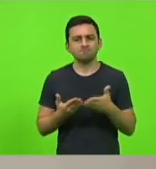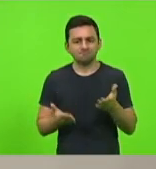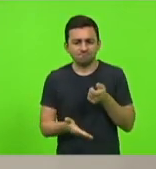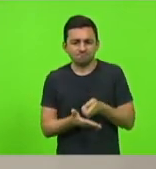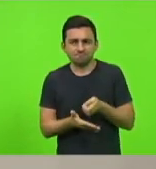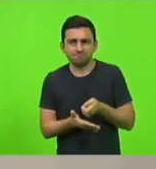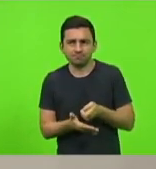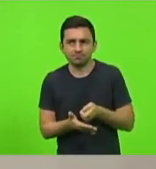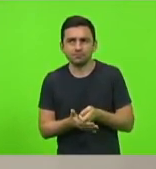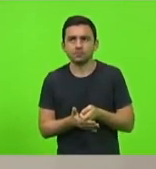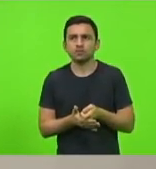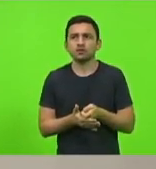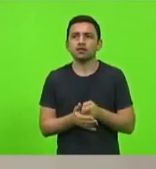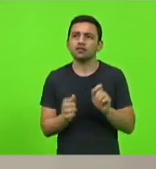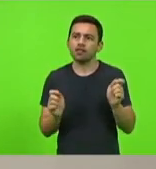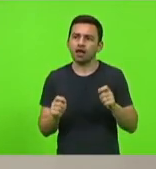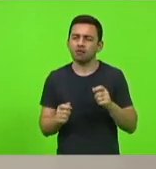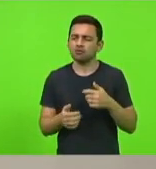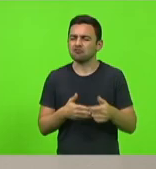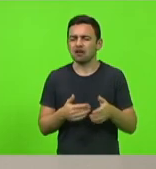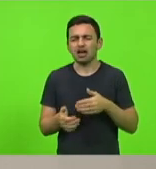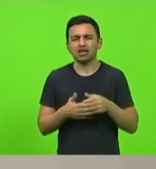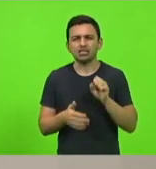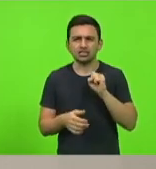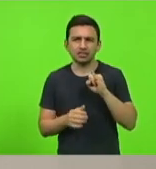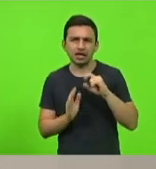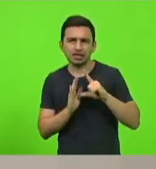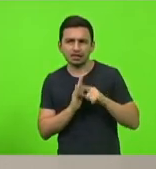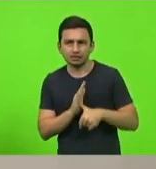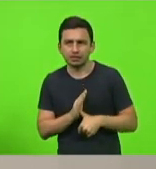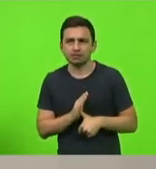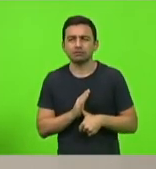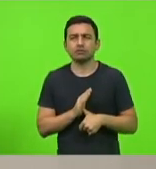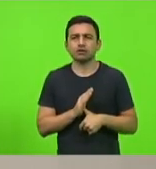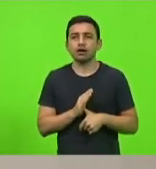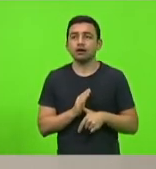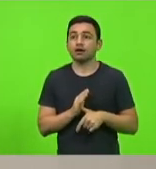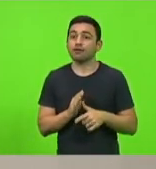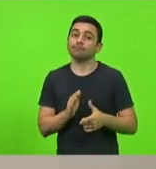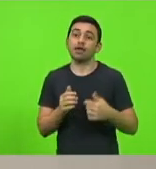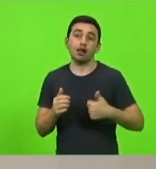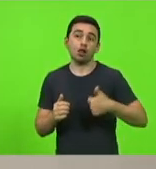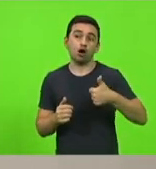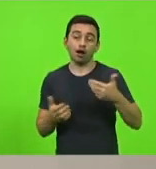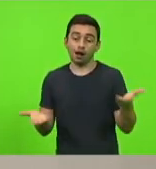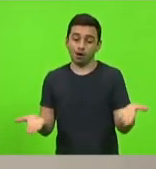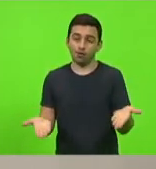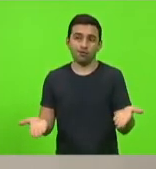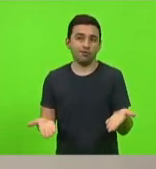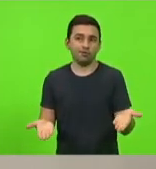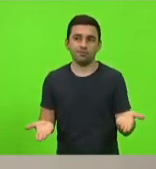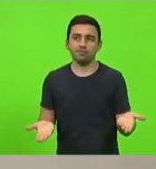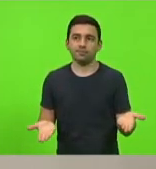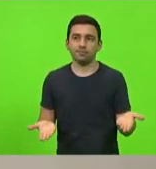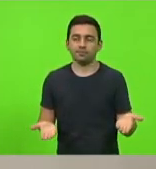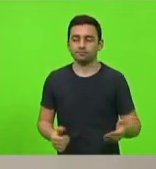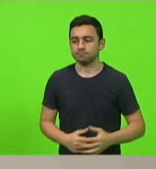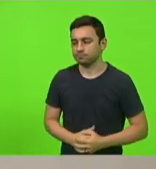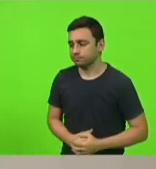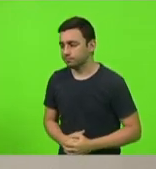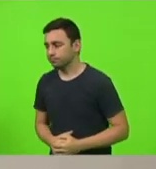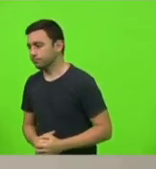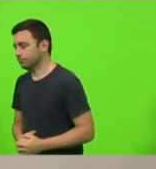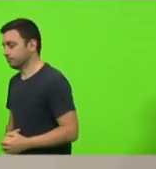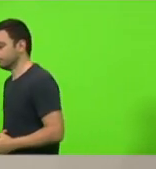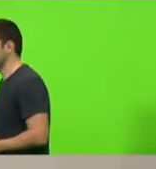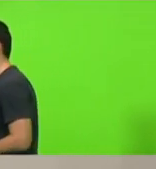ocorra, mesmo que tardiamente. Mas, como diz o dito popular, antes tarde do que nunca. A carreira das praças, infelizmente, sempre foi